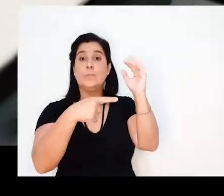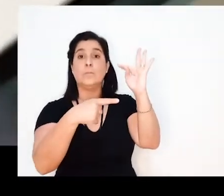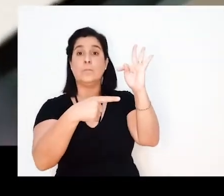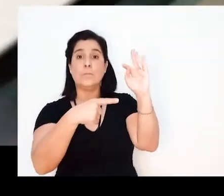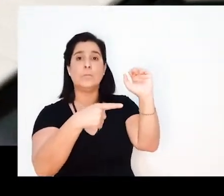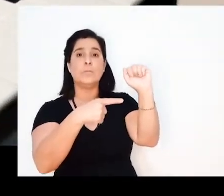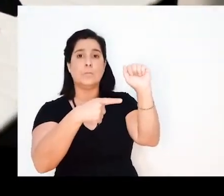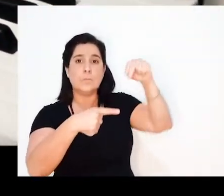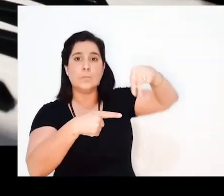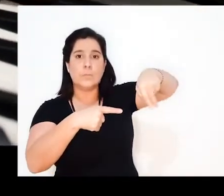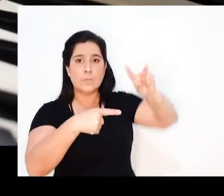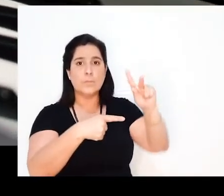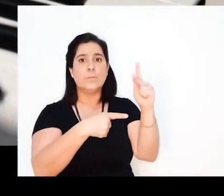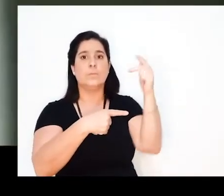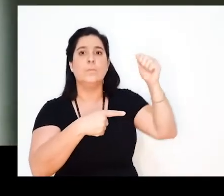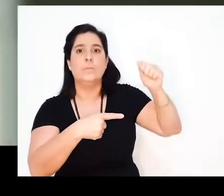respeite a Tanha,